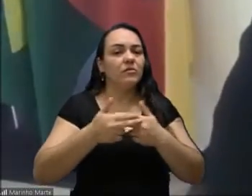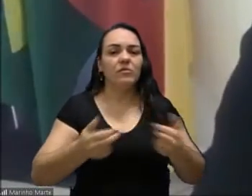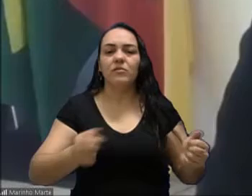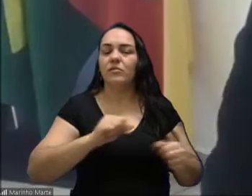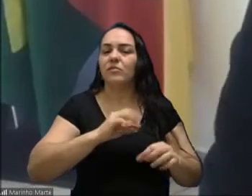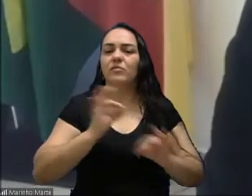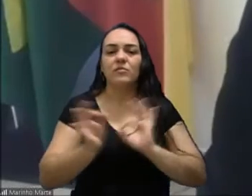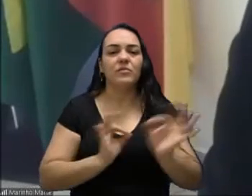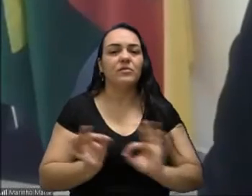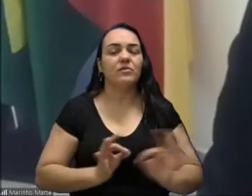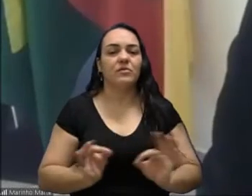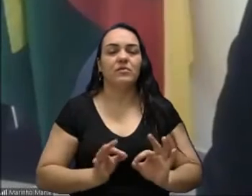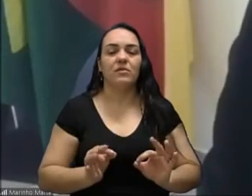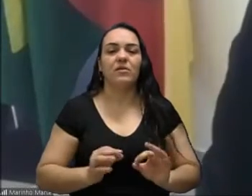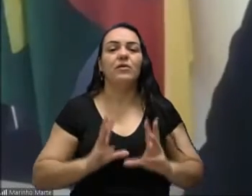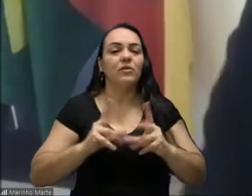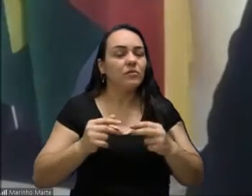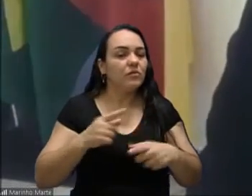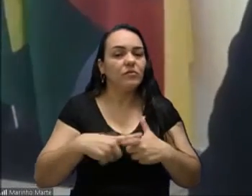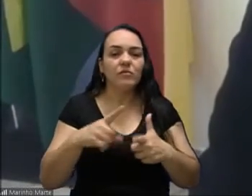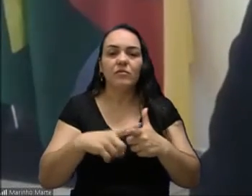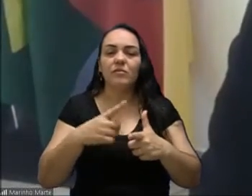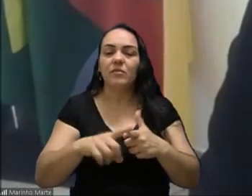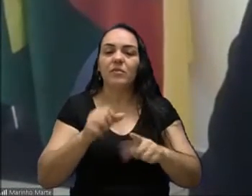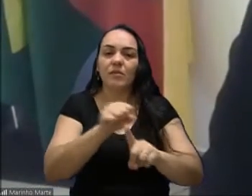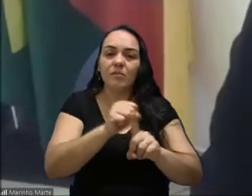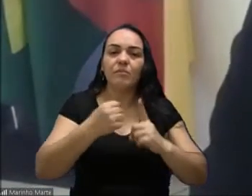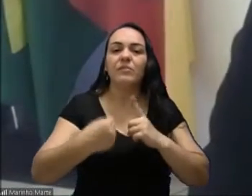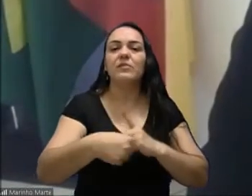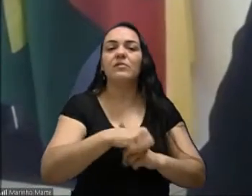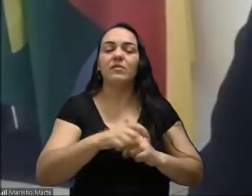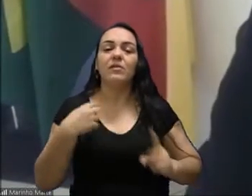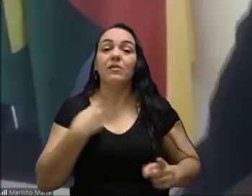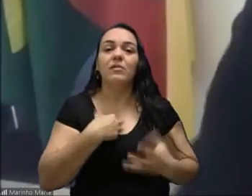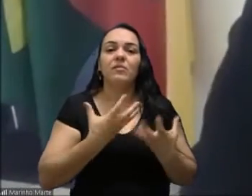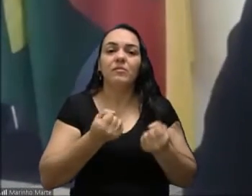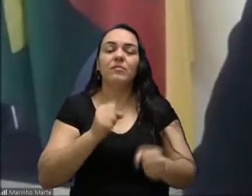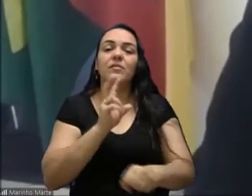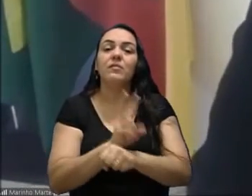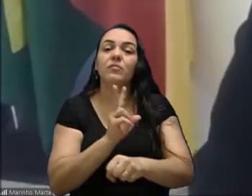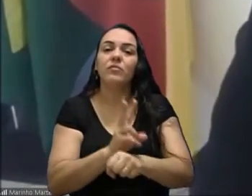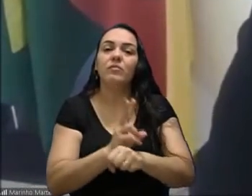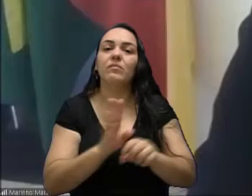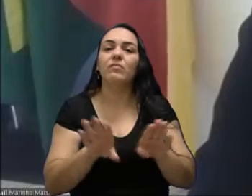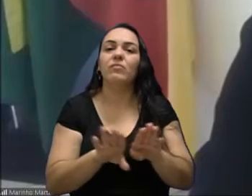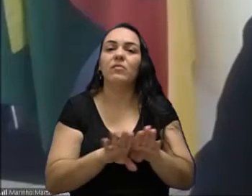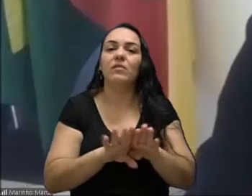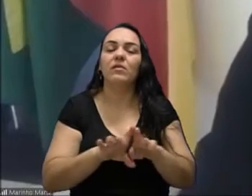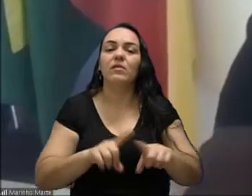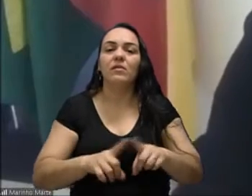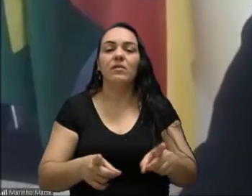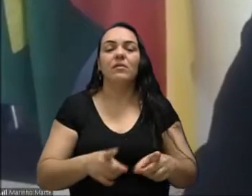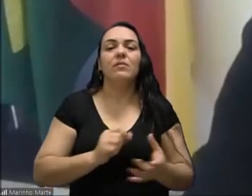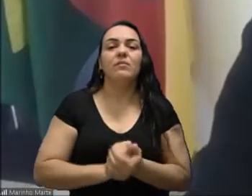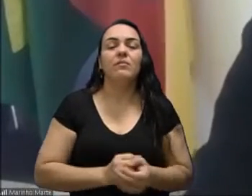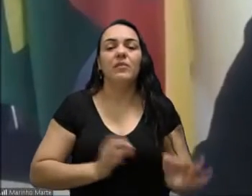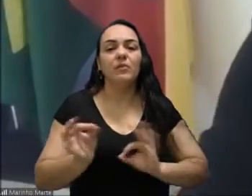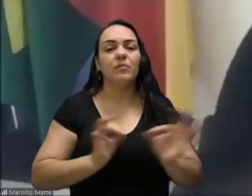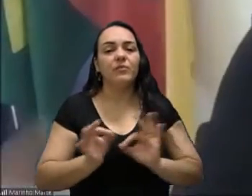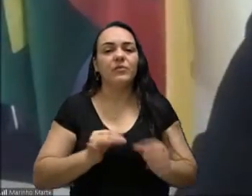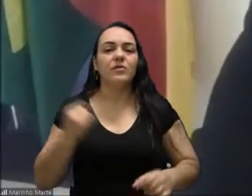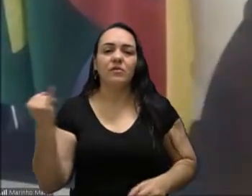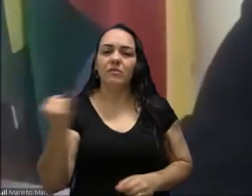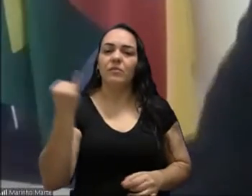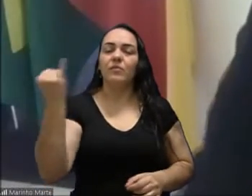da Barganha, etc. São problemas sociais. Nós temos que lidar com eles. Agora, não podemos também dar de costas para projetos